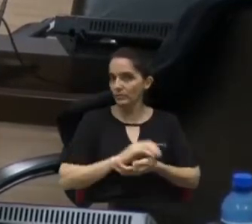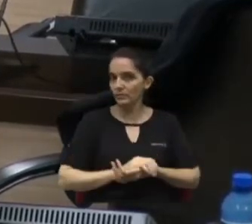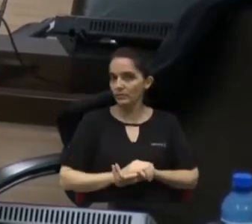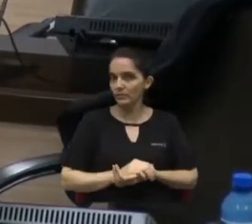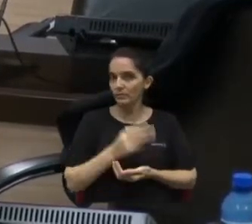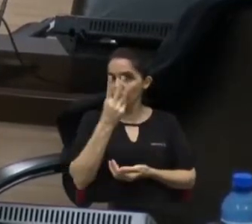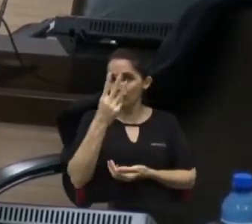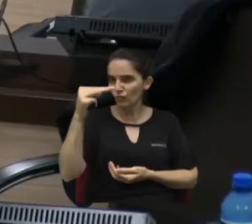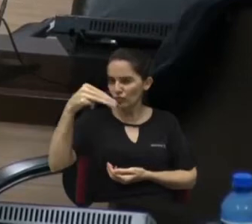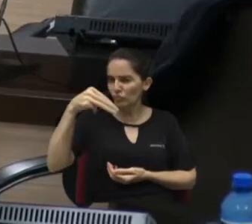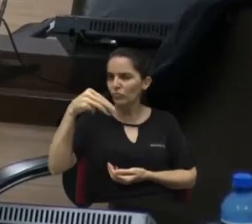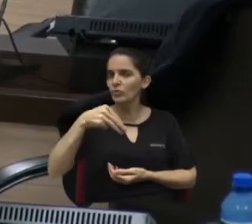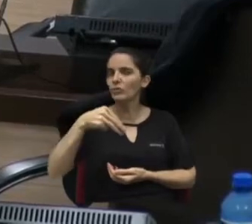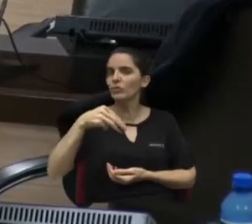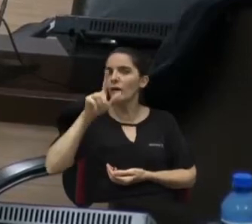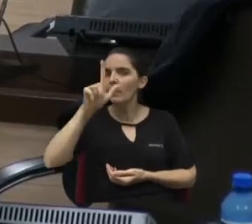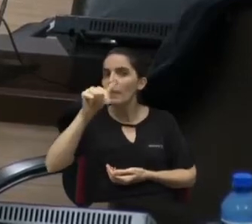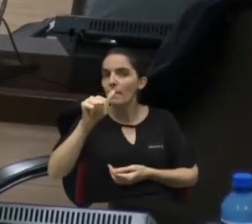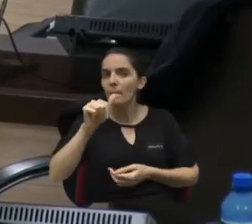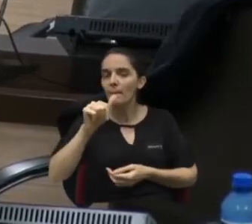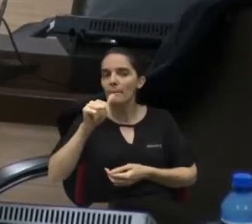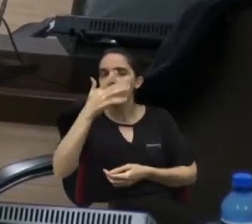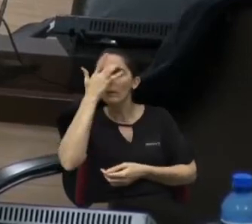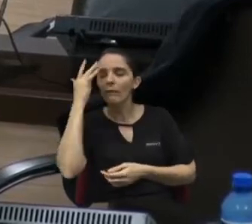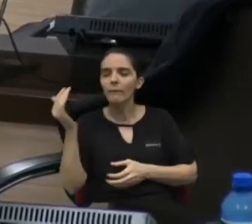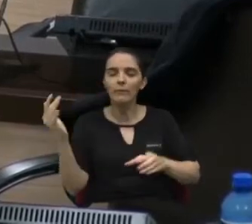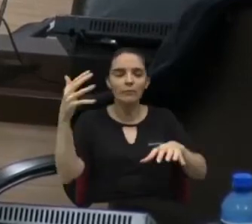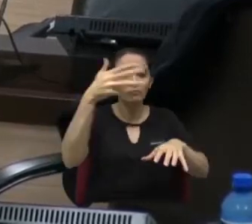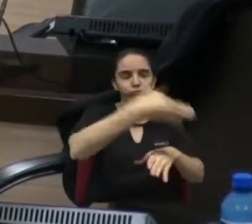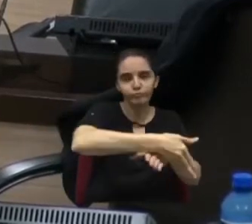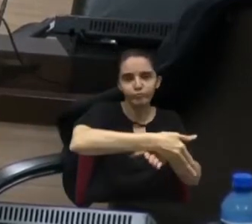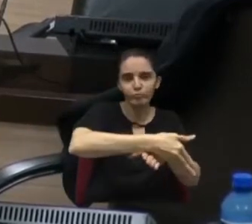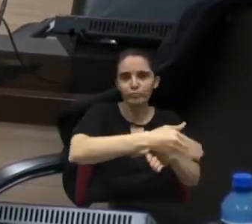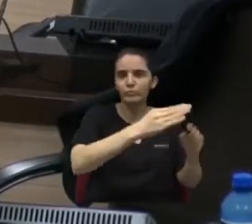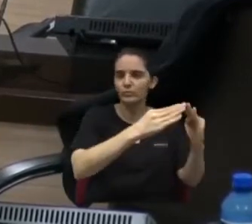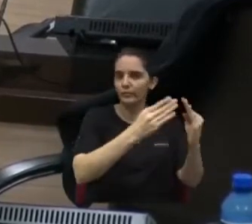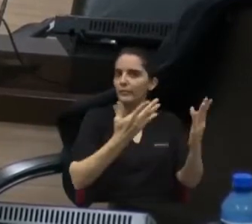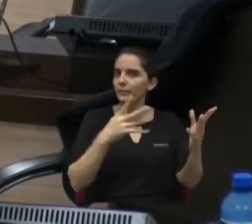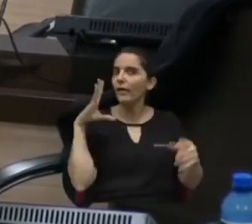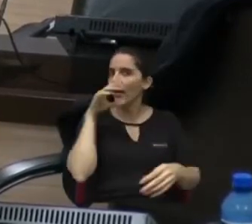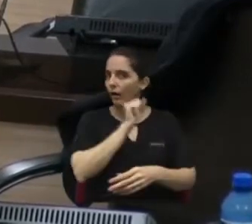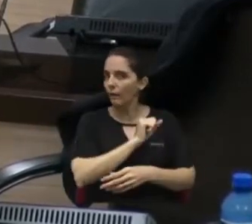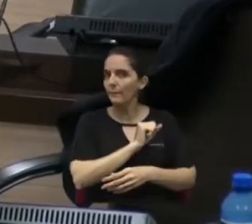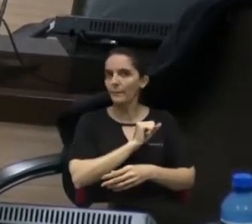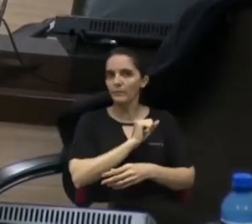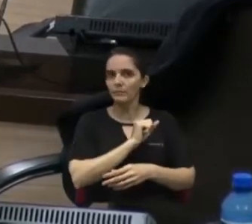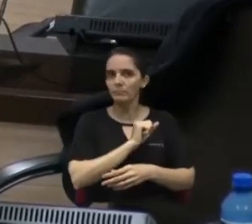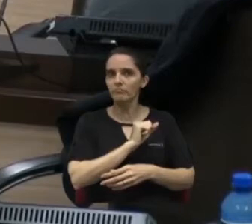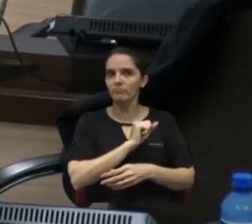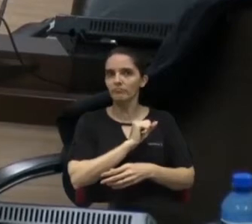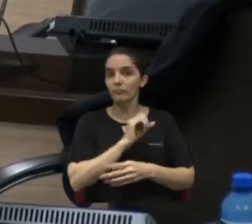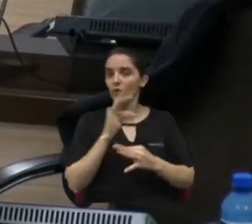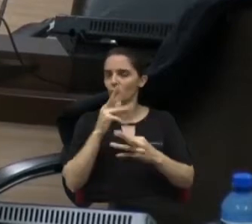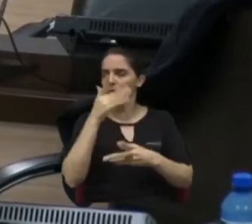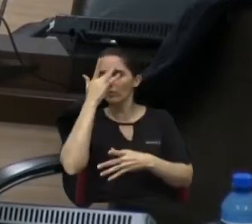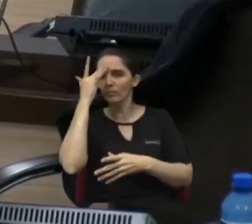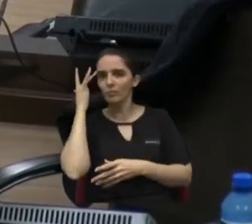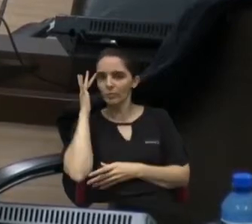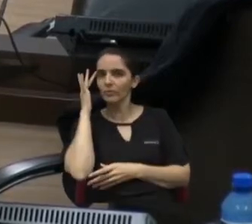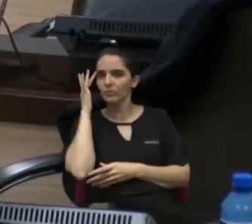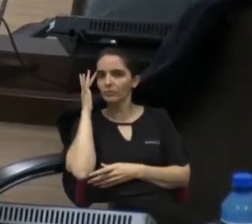3 minutos após o acontecido? Foi um tempo muito rápido. E foi algo que eu pensei, será que todas as pessoas